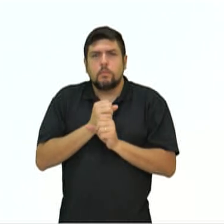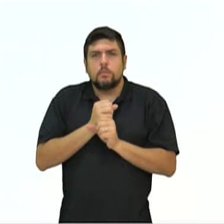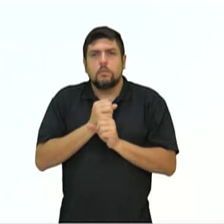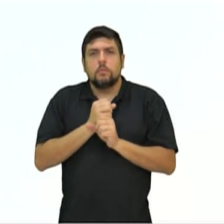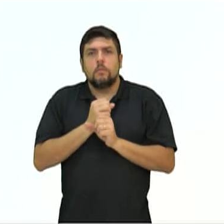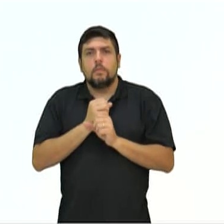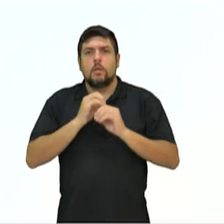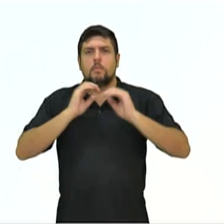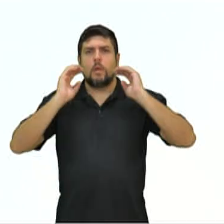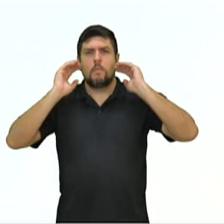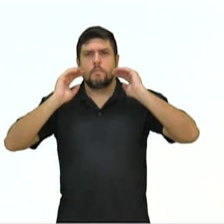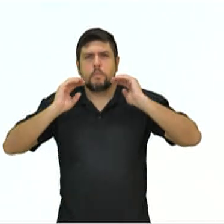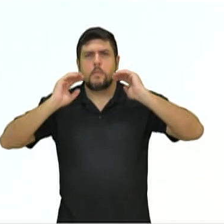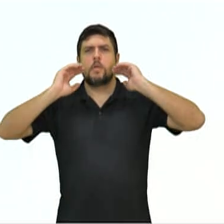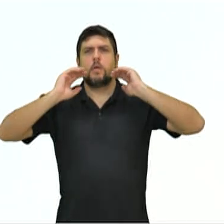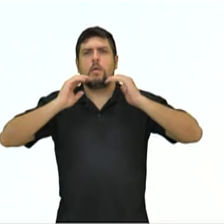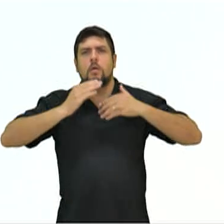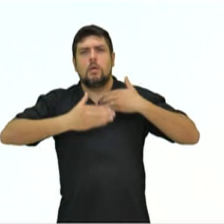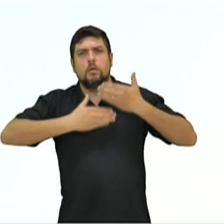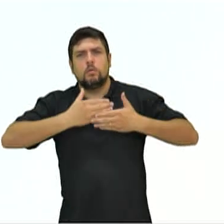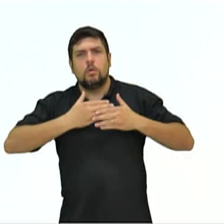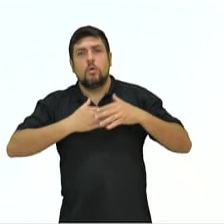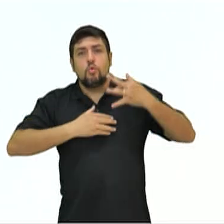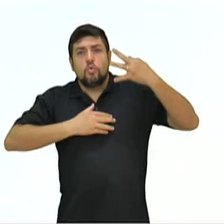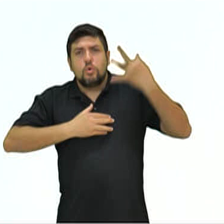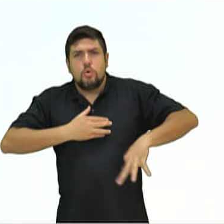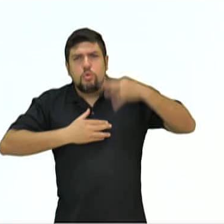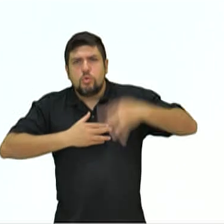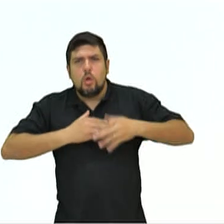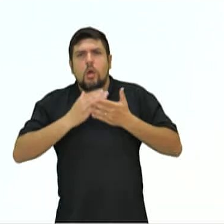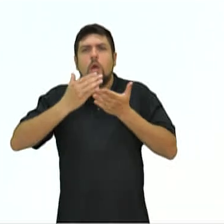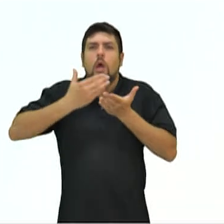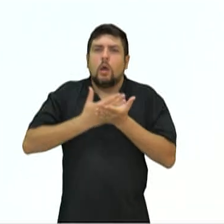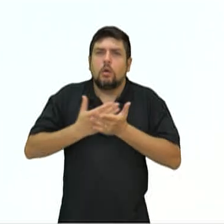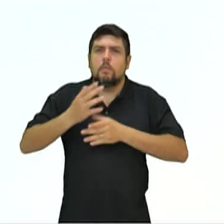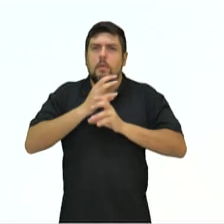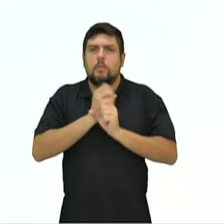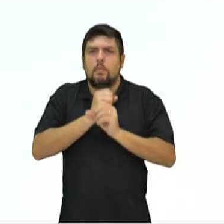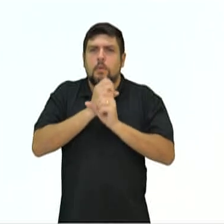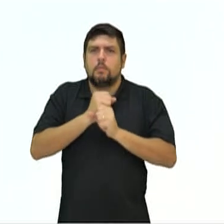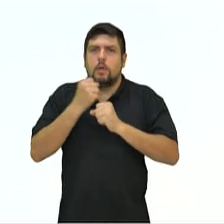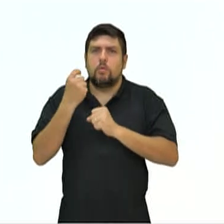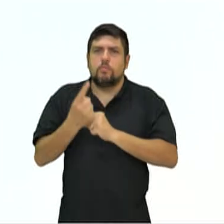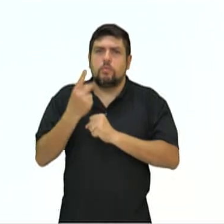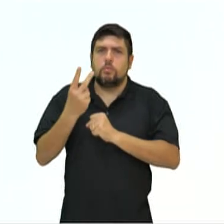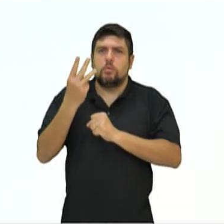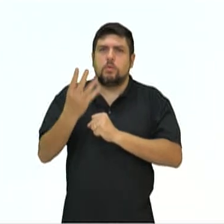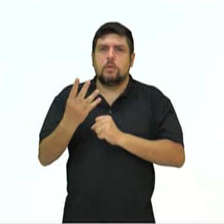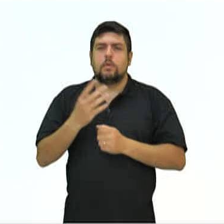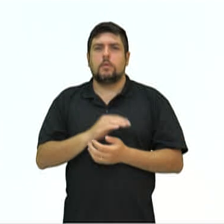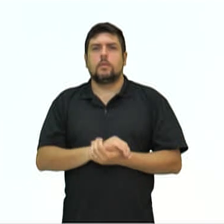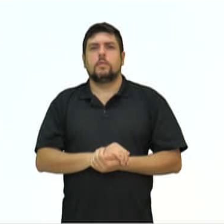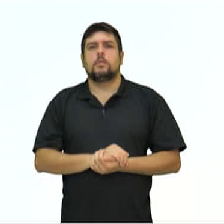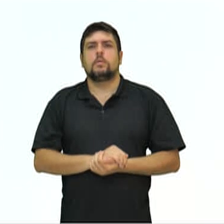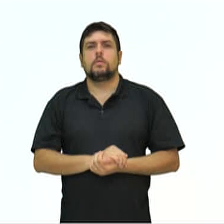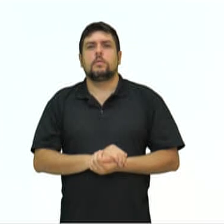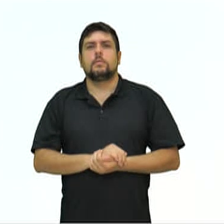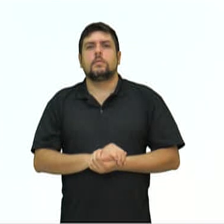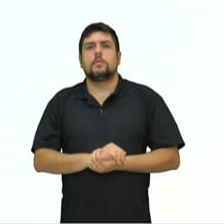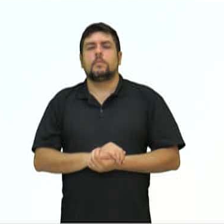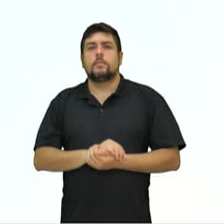começa a machucar. Para ele, é aí que o resultado está chegando, né? And what is he trying to